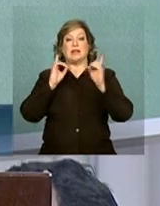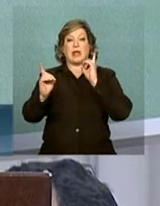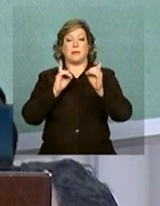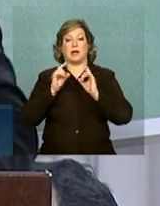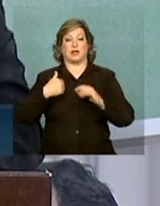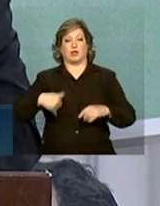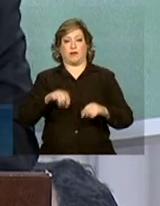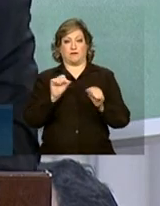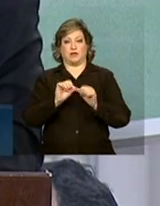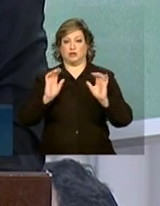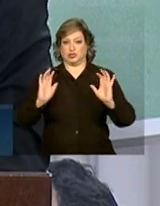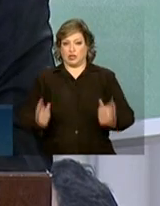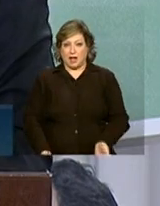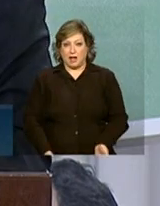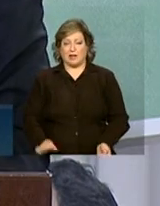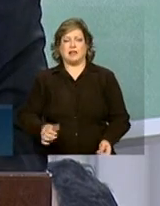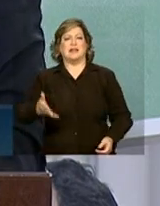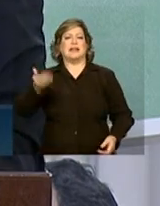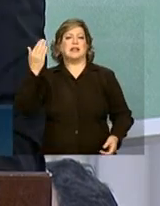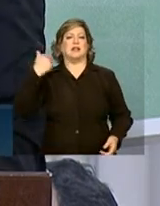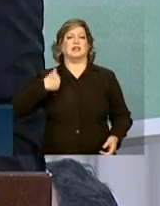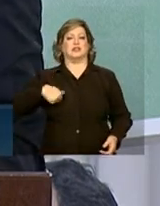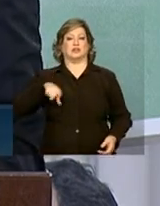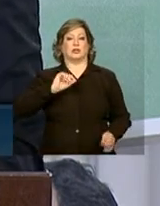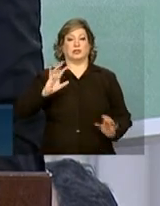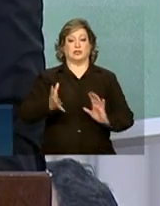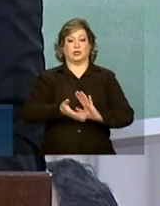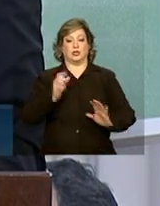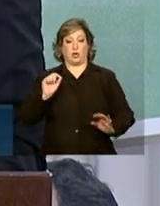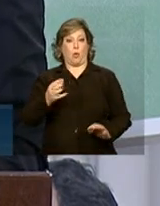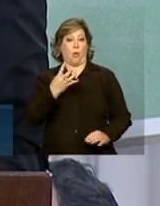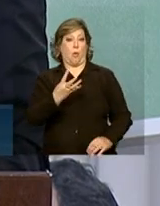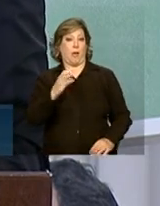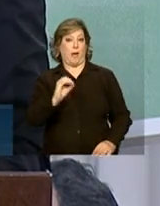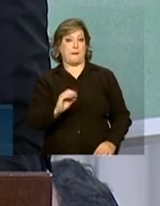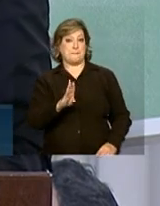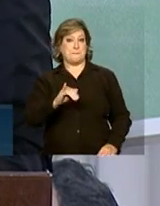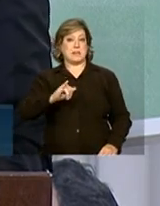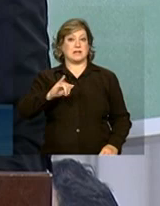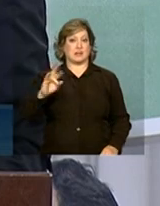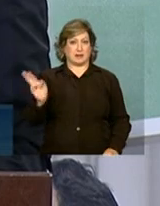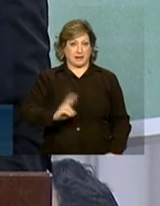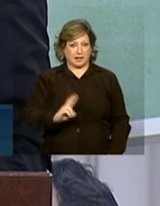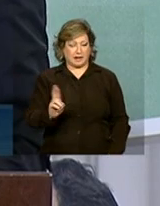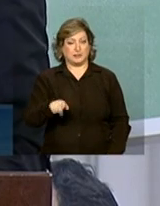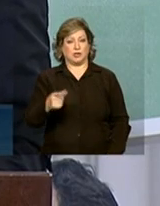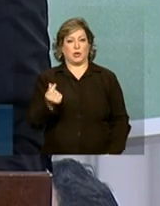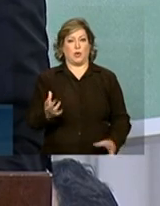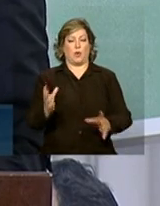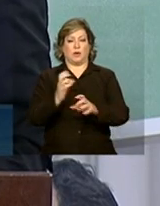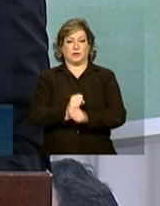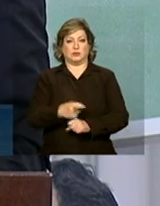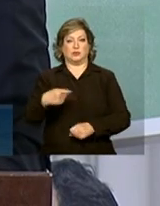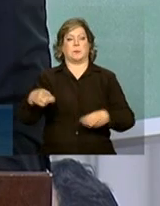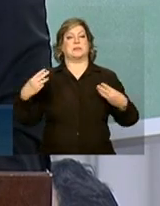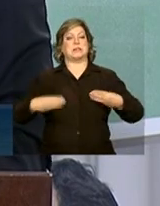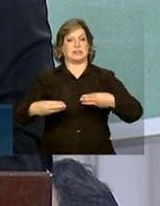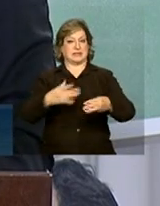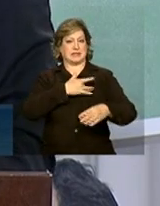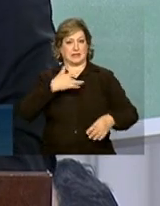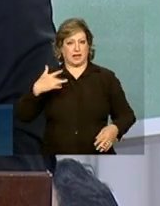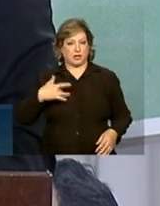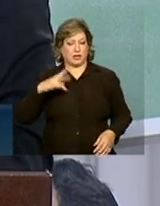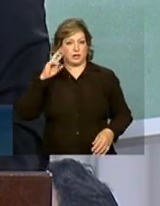fizemos desde quando se retirou 40 bilhões de reais do orçamento do Ministério da Saúde com a